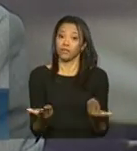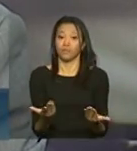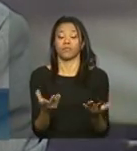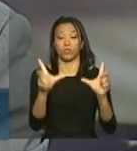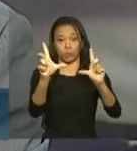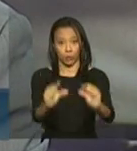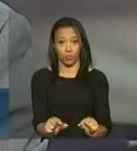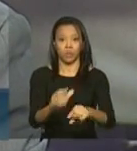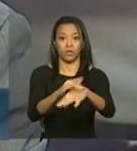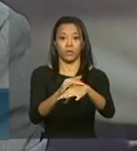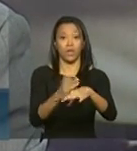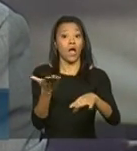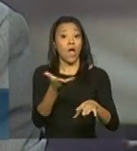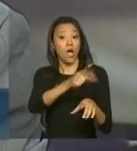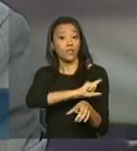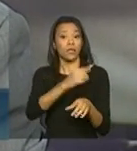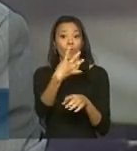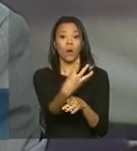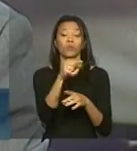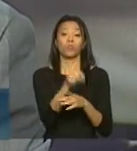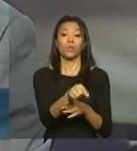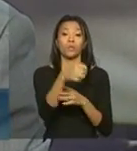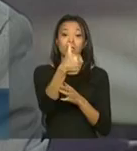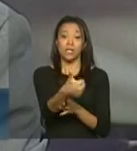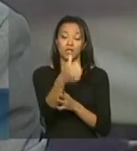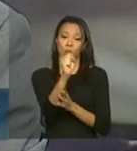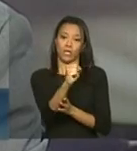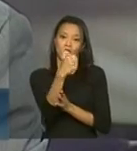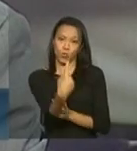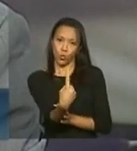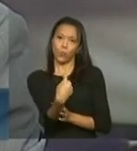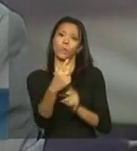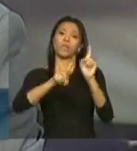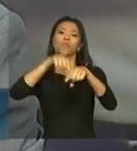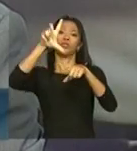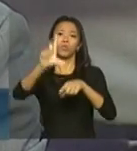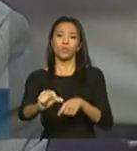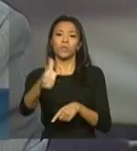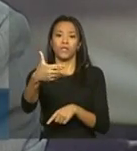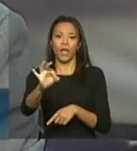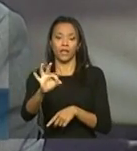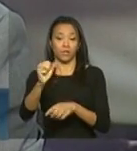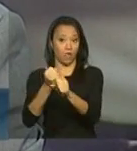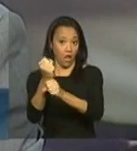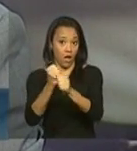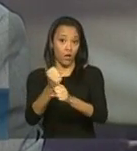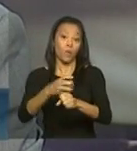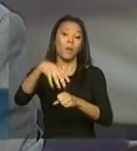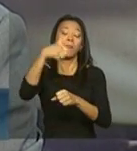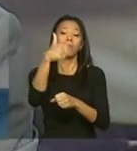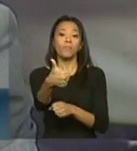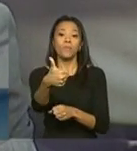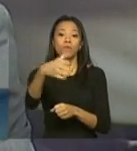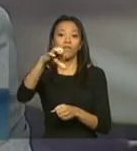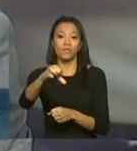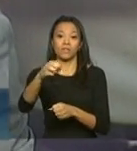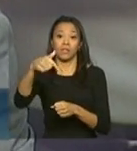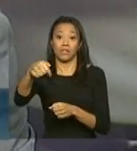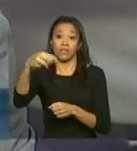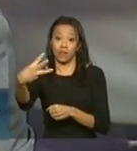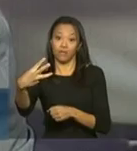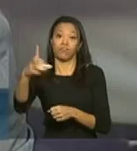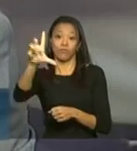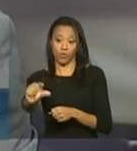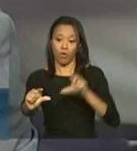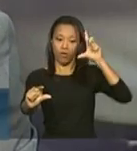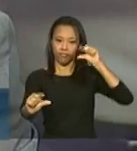diminuição importante. Eram 4.181 casos, diminuíram 10 anos depois para 1.793 casos. Então, tudo